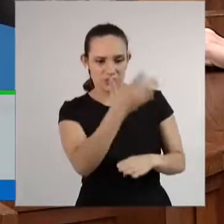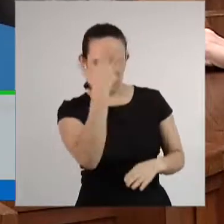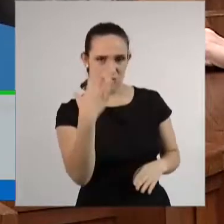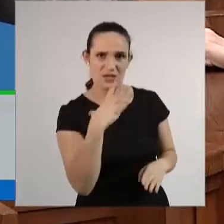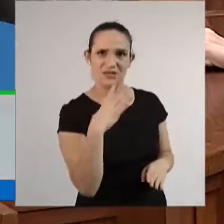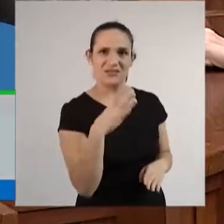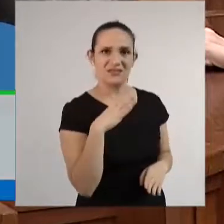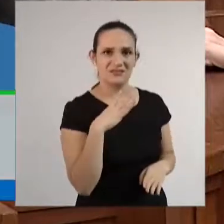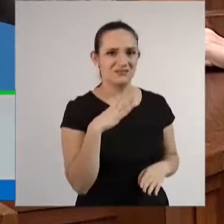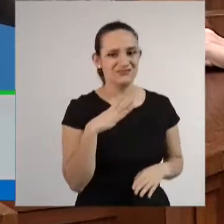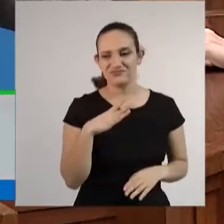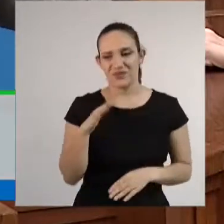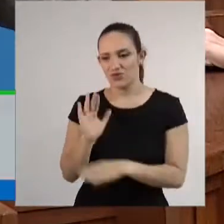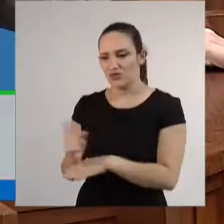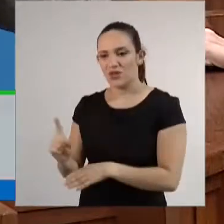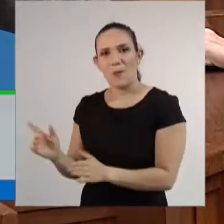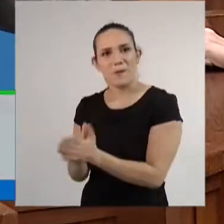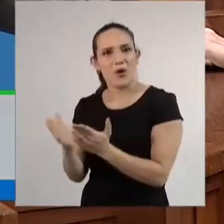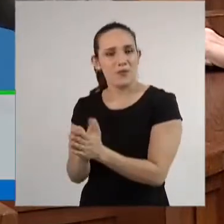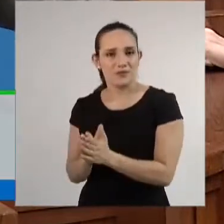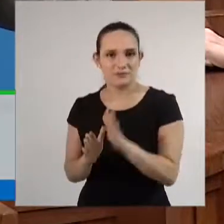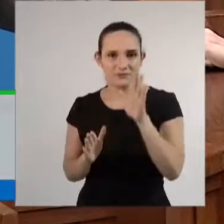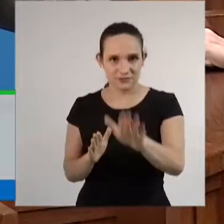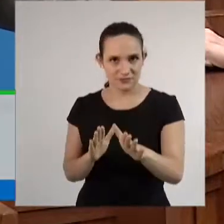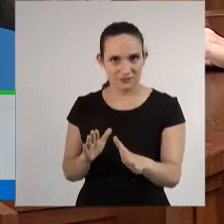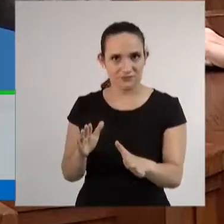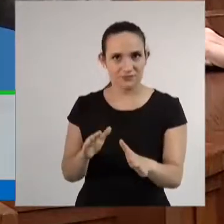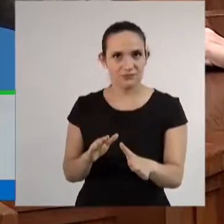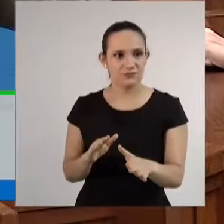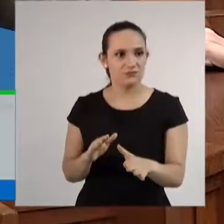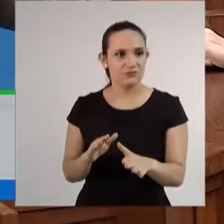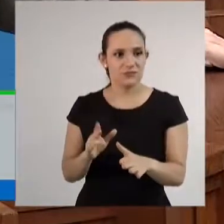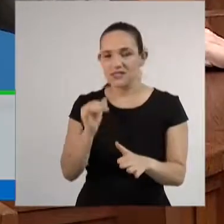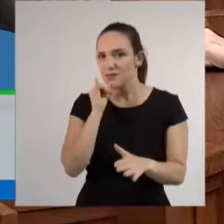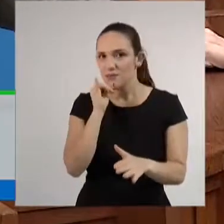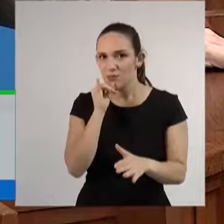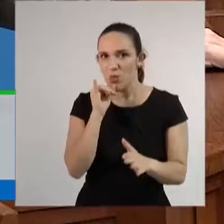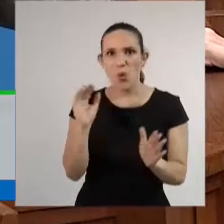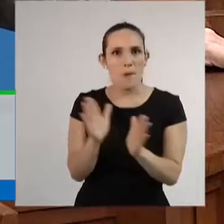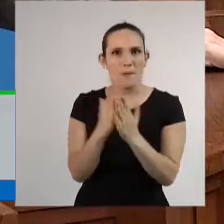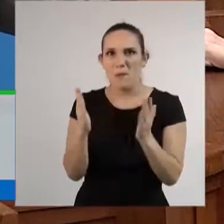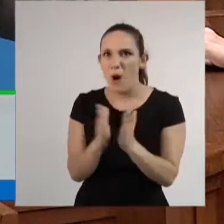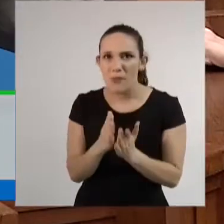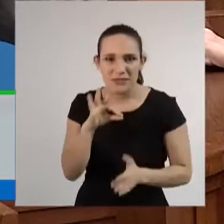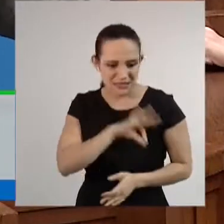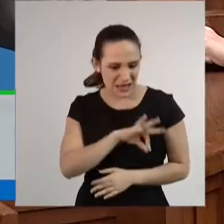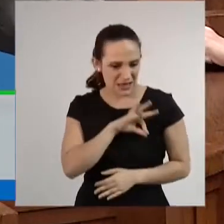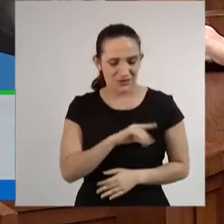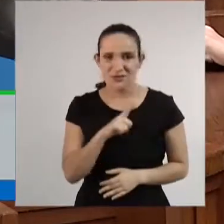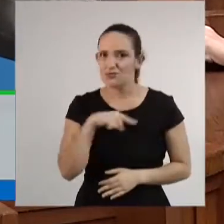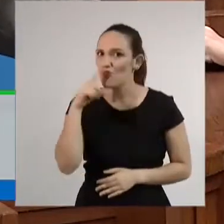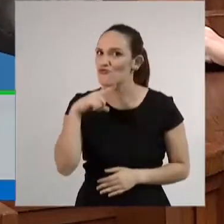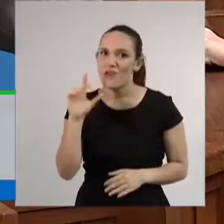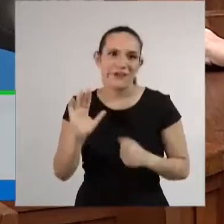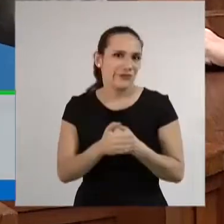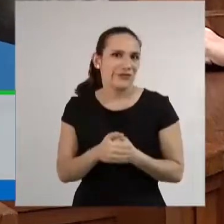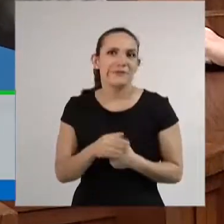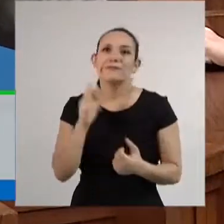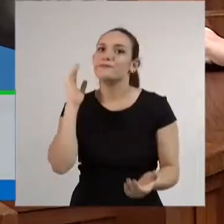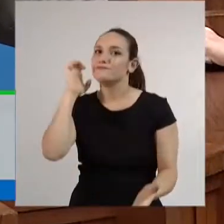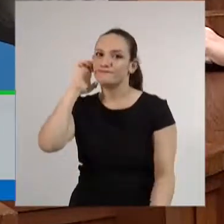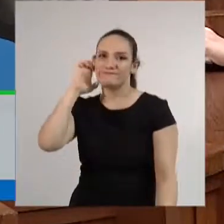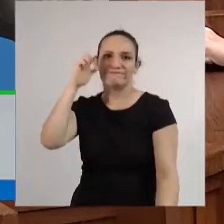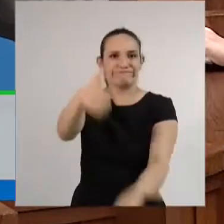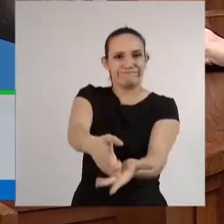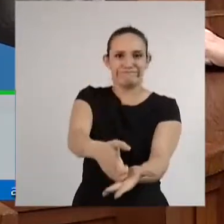do pobre. Quem paga imposto no Brasil não tem como sonegar, é o pobre, é o assalariado. Esse paga integralmente